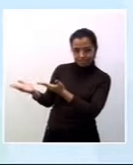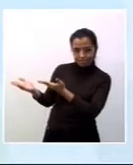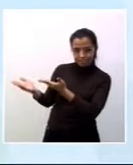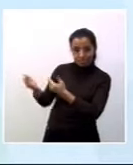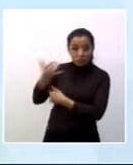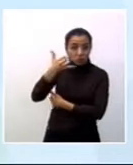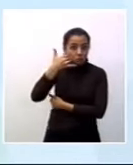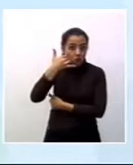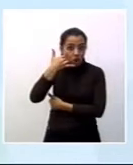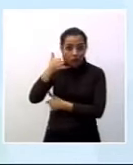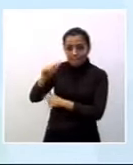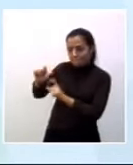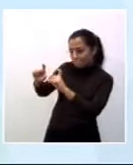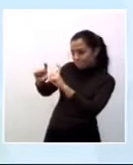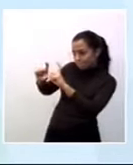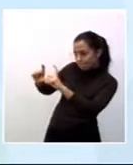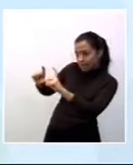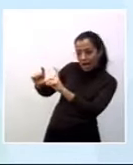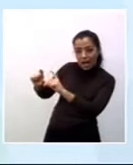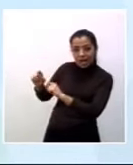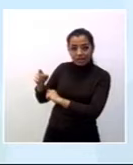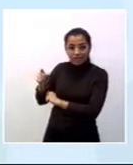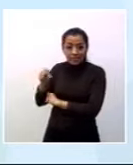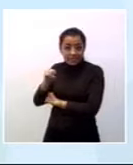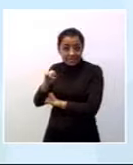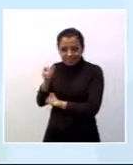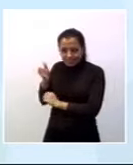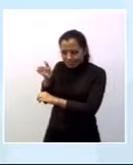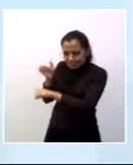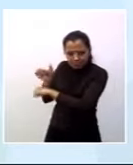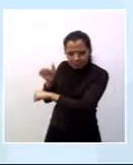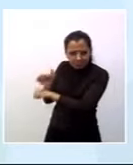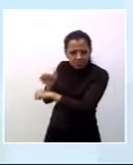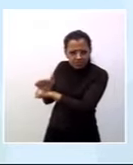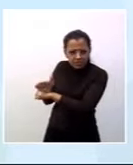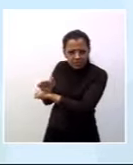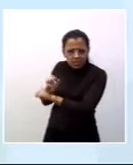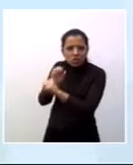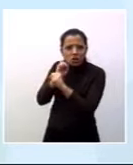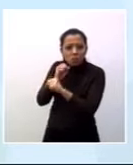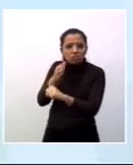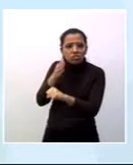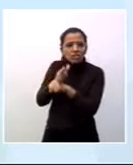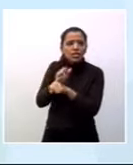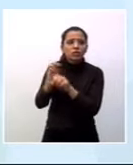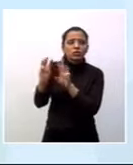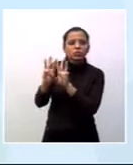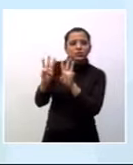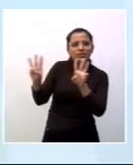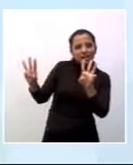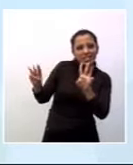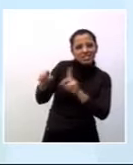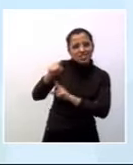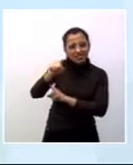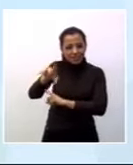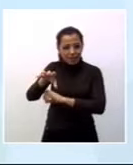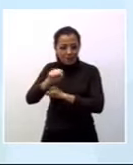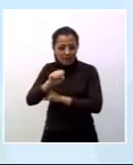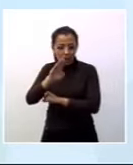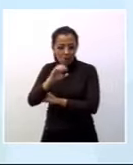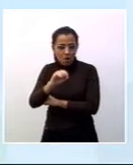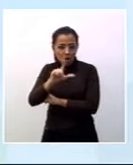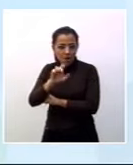code vocês podem responder essa pesquisa no sede que a secretaria escolar digital o mesmo site vocês pegam boletim